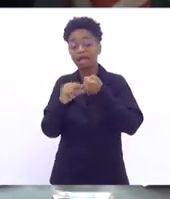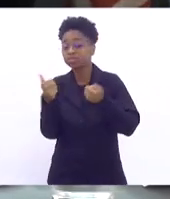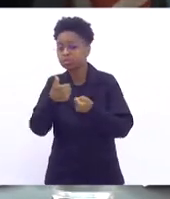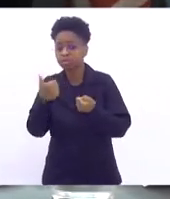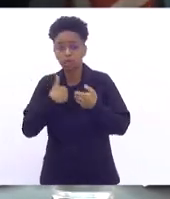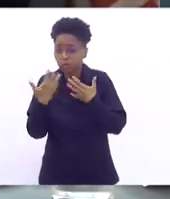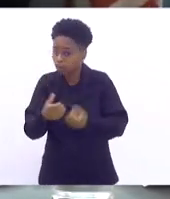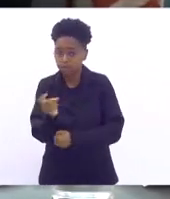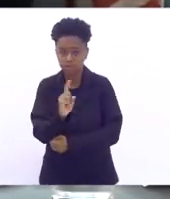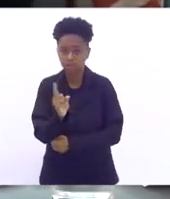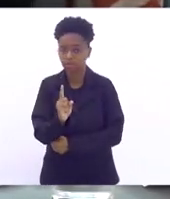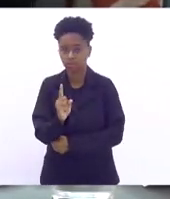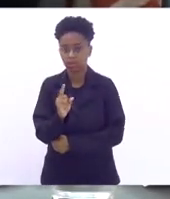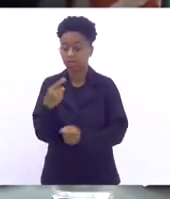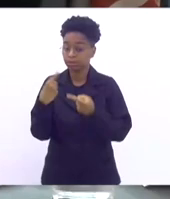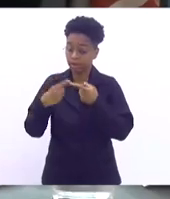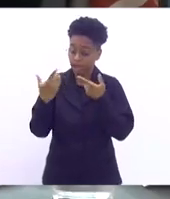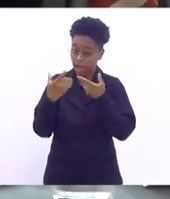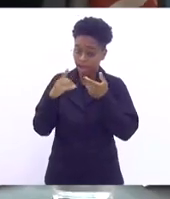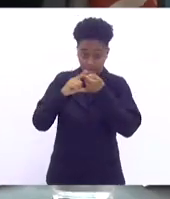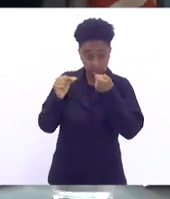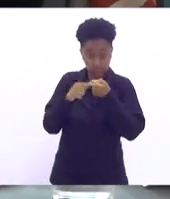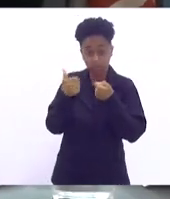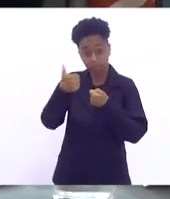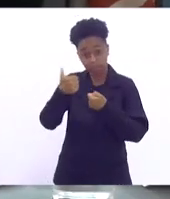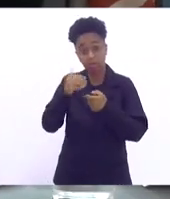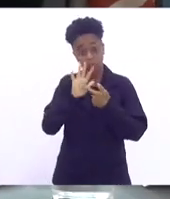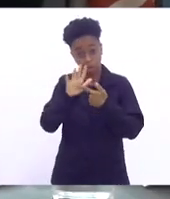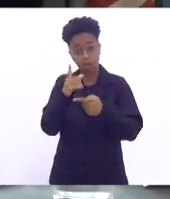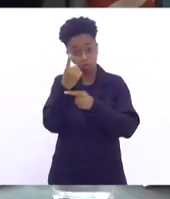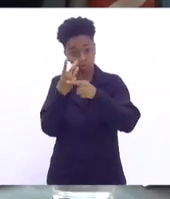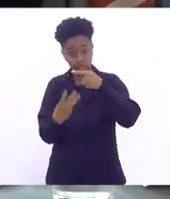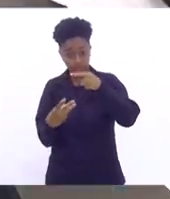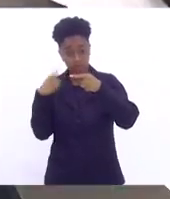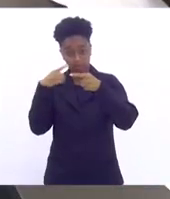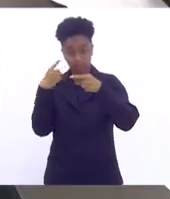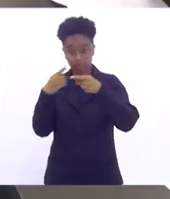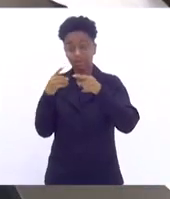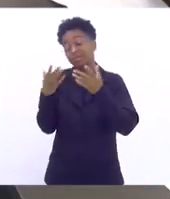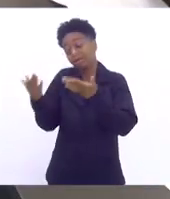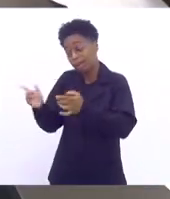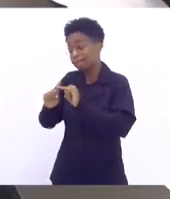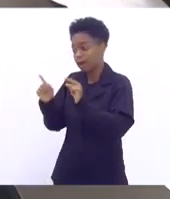não tô a catando porque o artigo primeiro que é um terço dos deputados